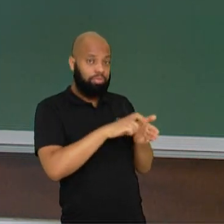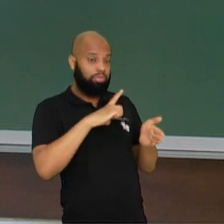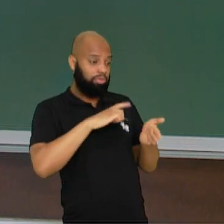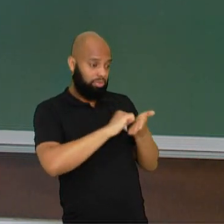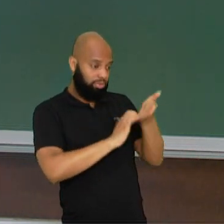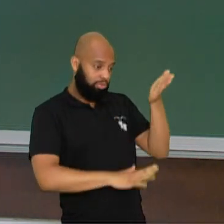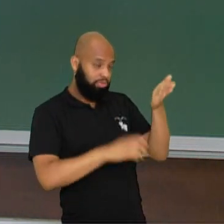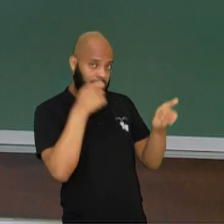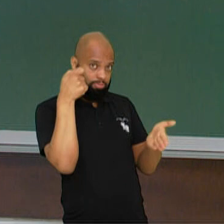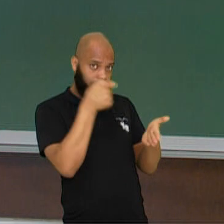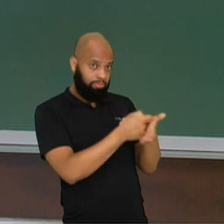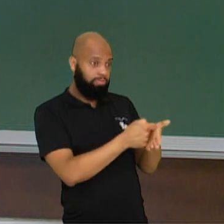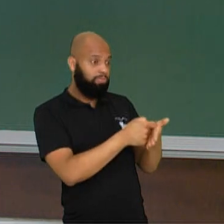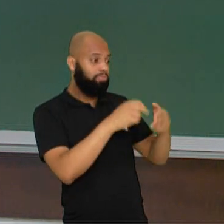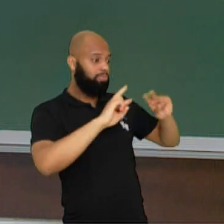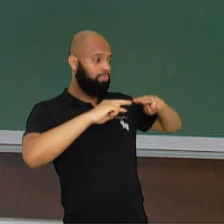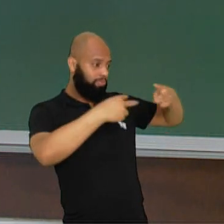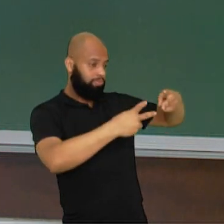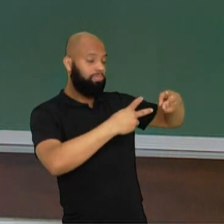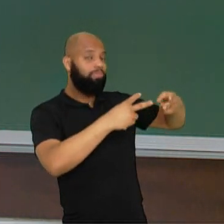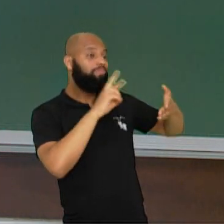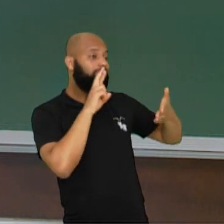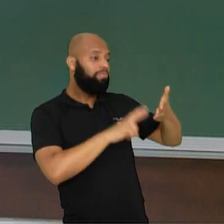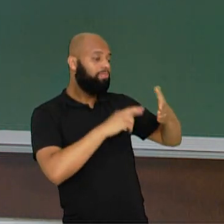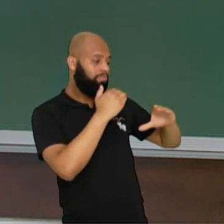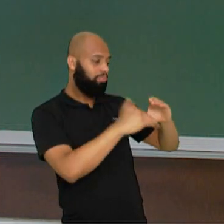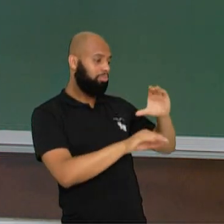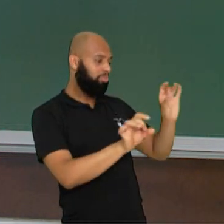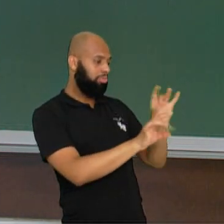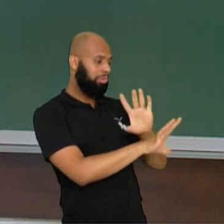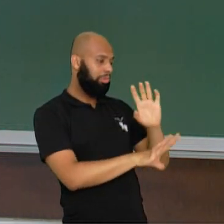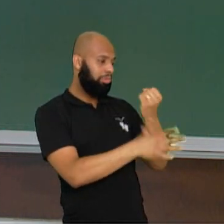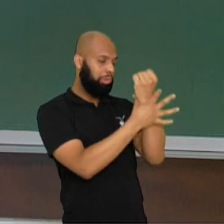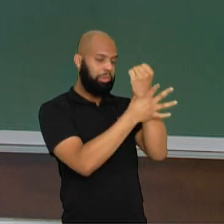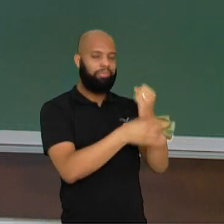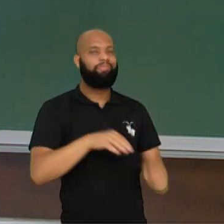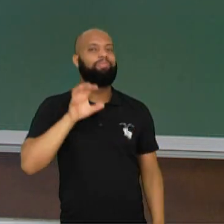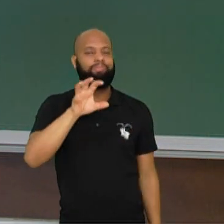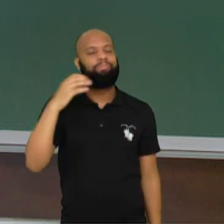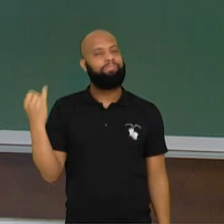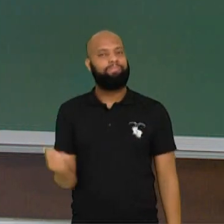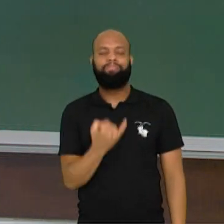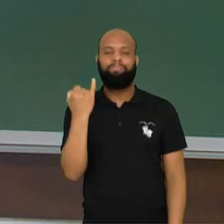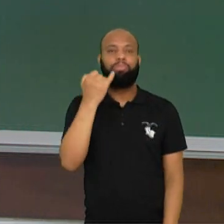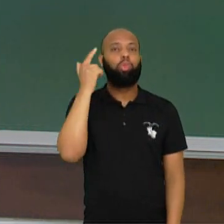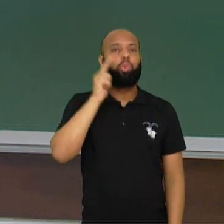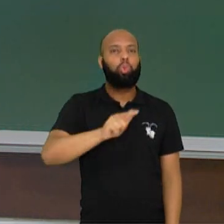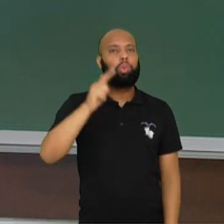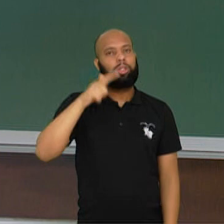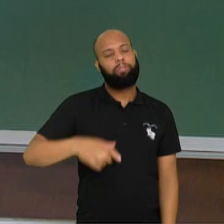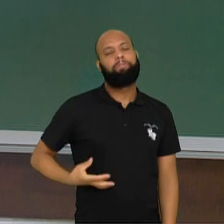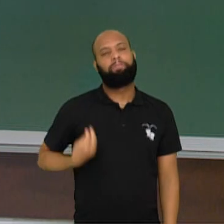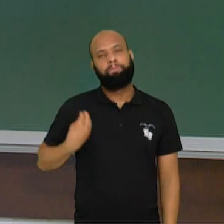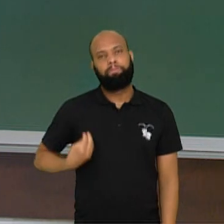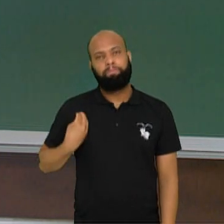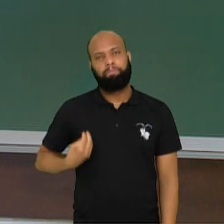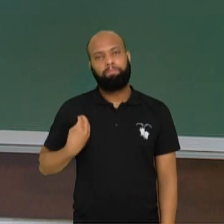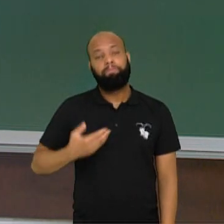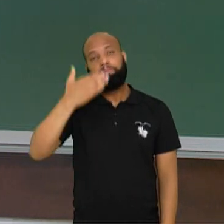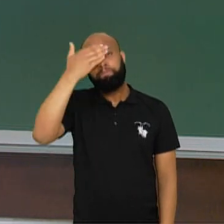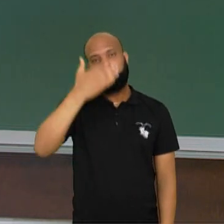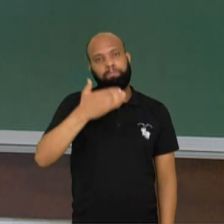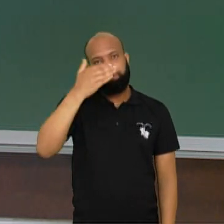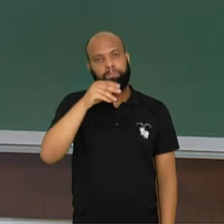presença através da atividade obrigatória no Google Classroom. Isso é importante porque é isso que vai provar